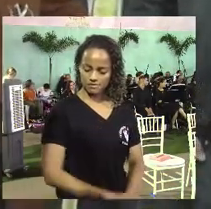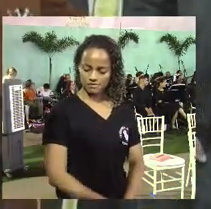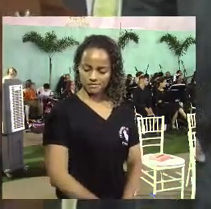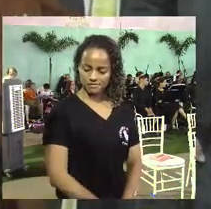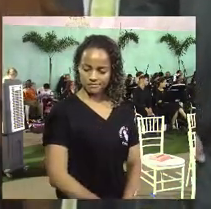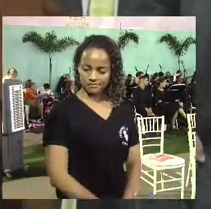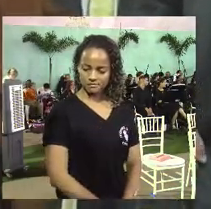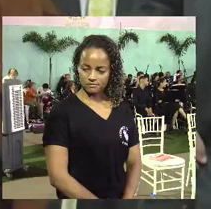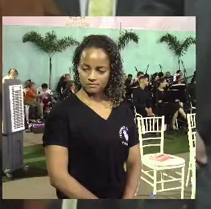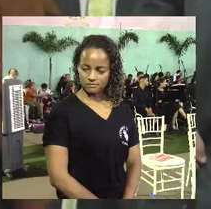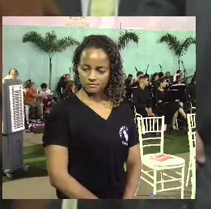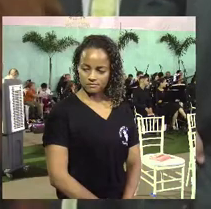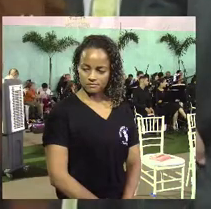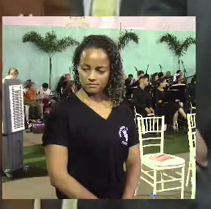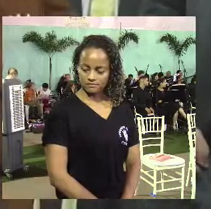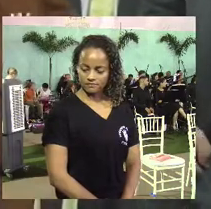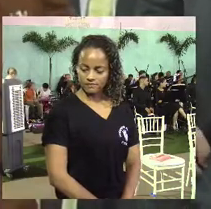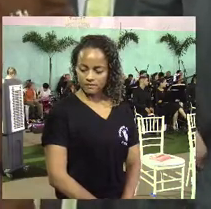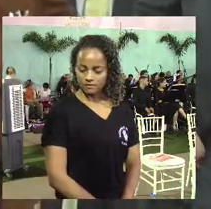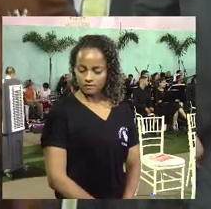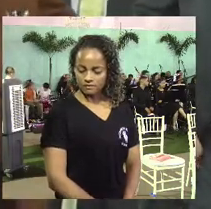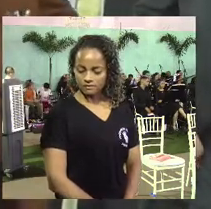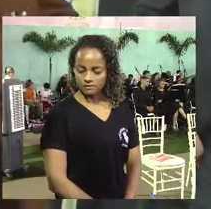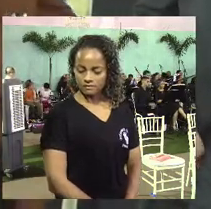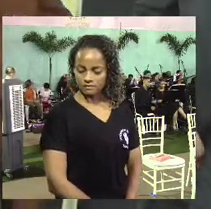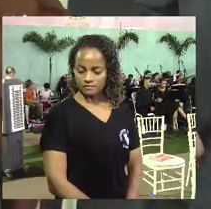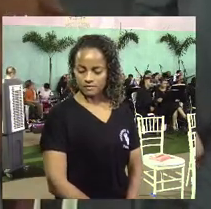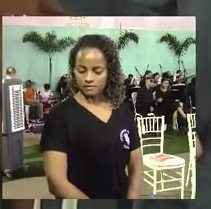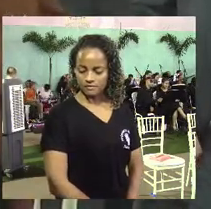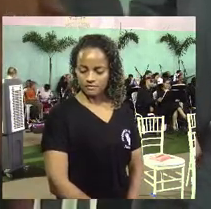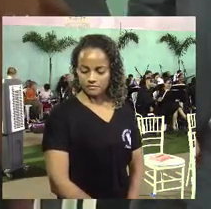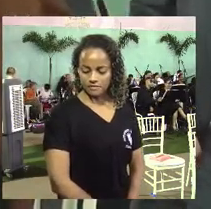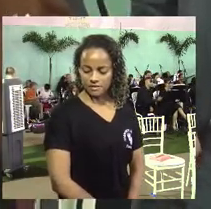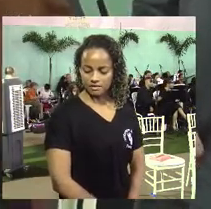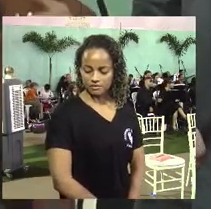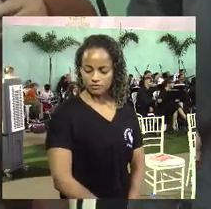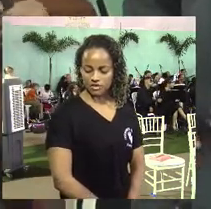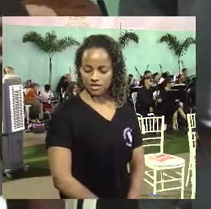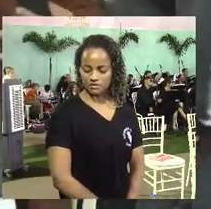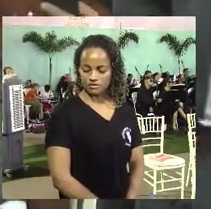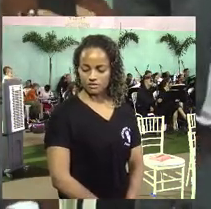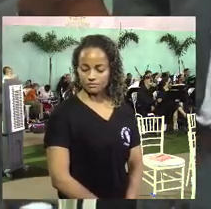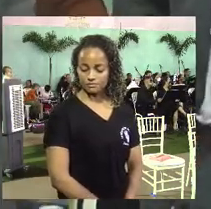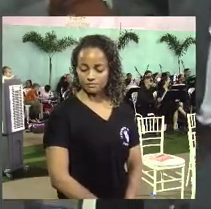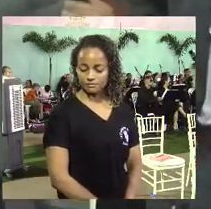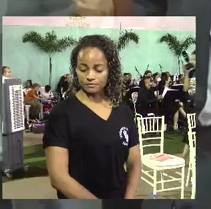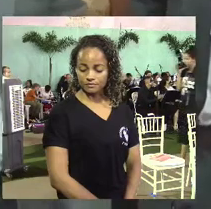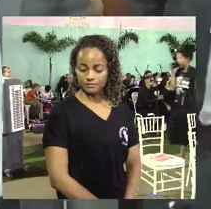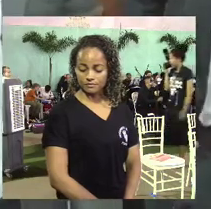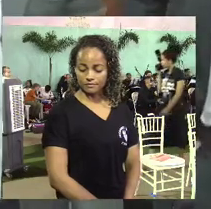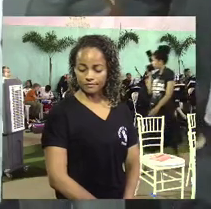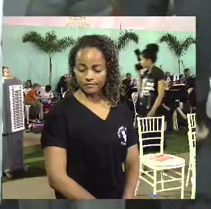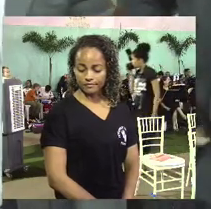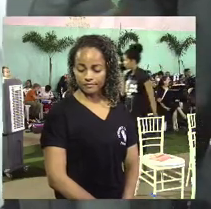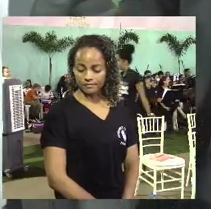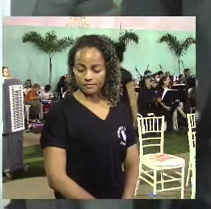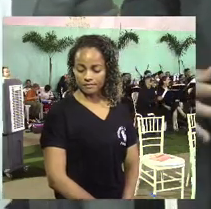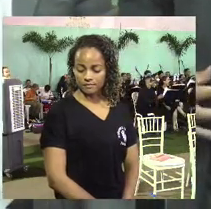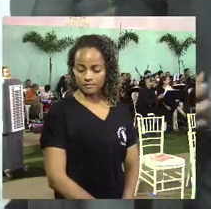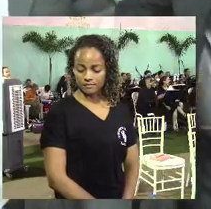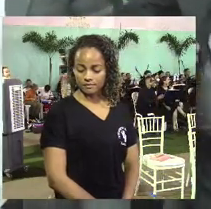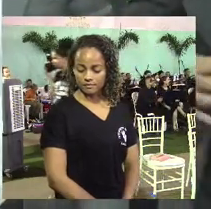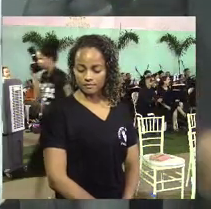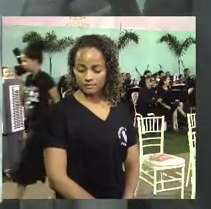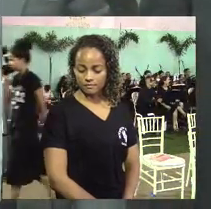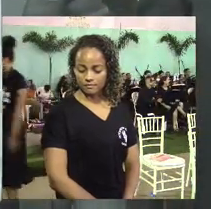eu quero fazer um pics eles vão dar para vocês aí porque eu tô dizendo todo dia isso ninguém mais pouca gente anda